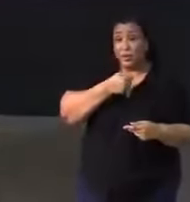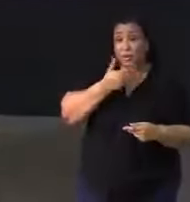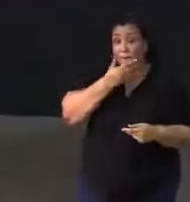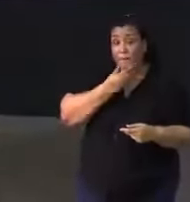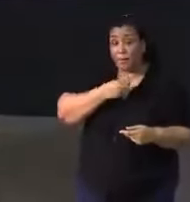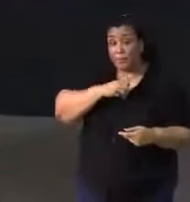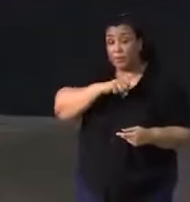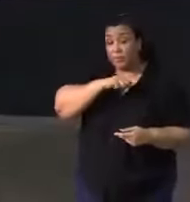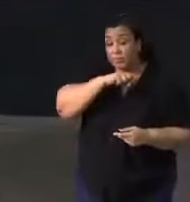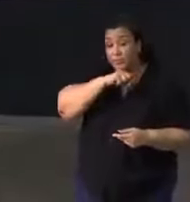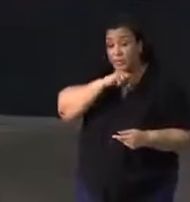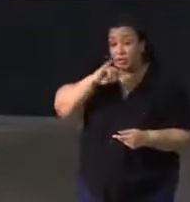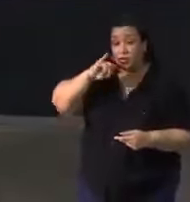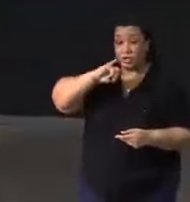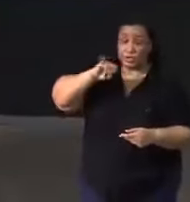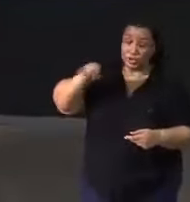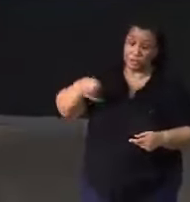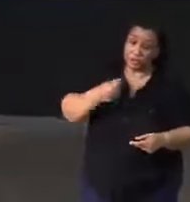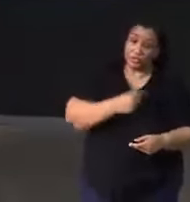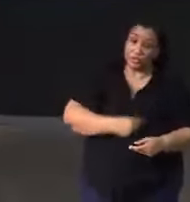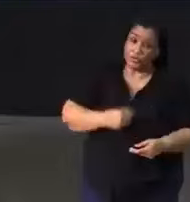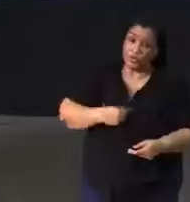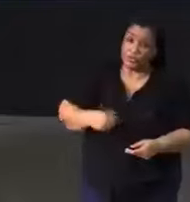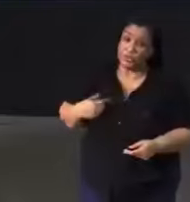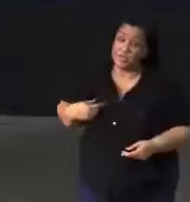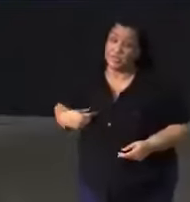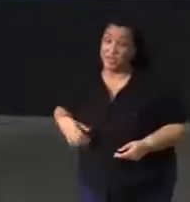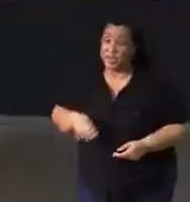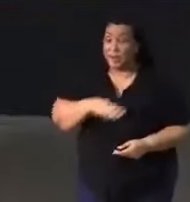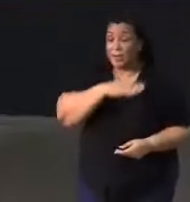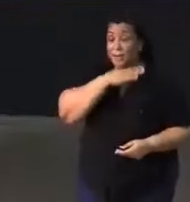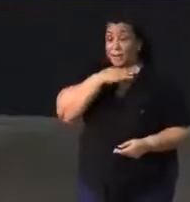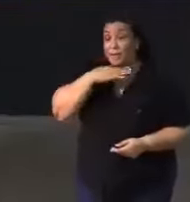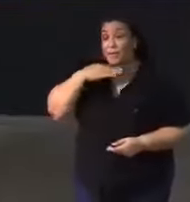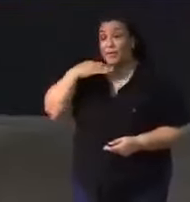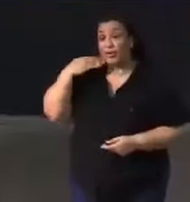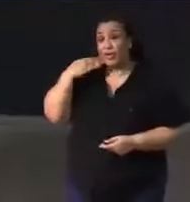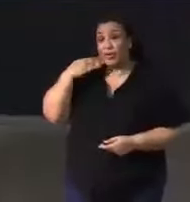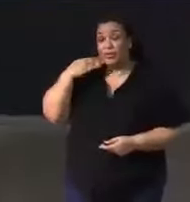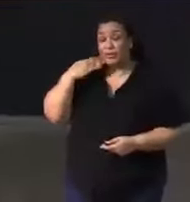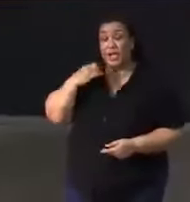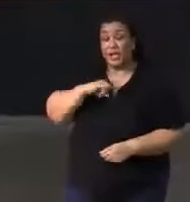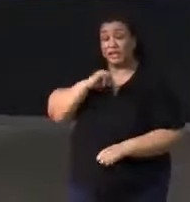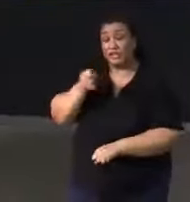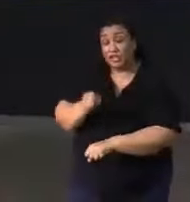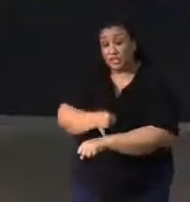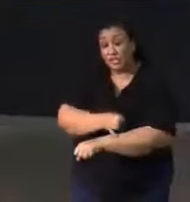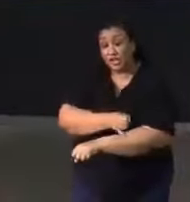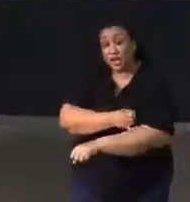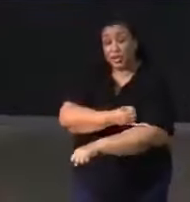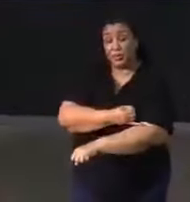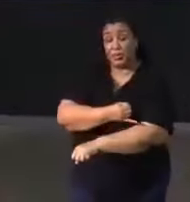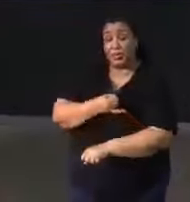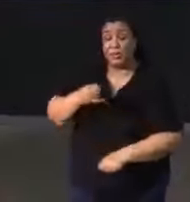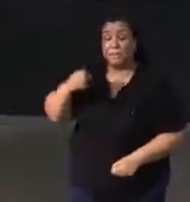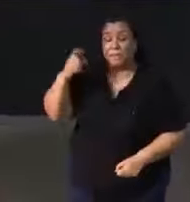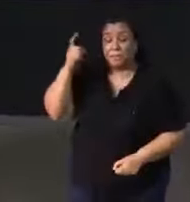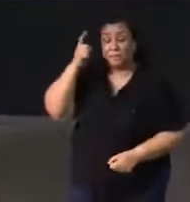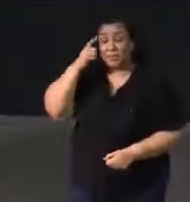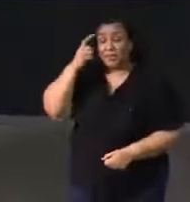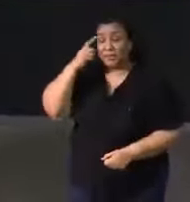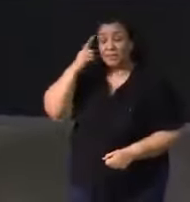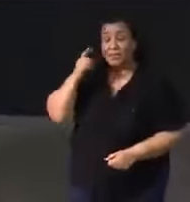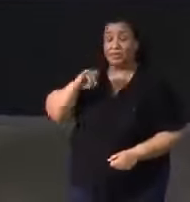da sua terra para buscar José, porque na cabeça de Jacó José tinha morrido, mas José não sabe